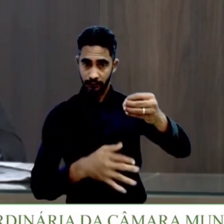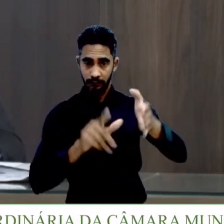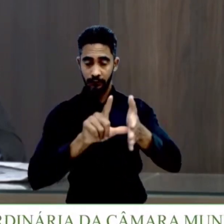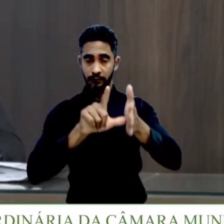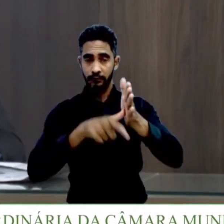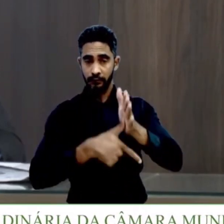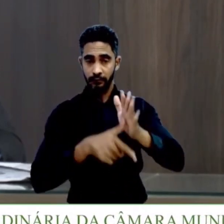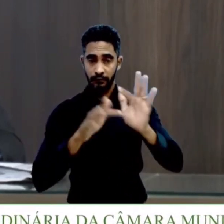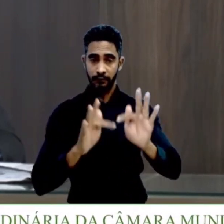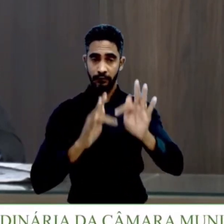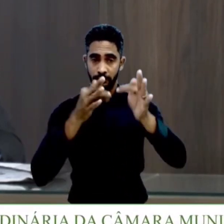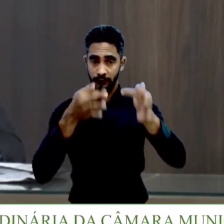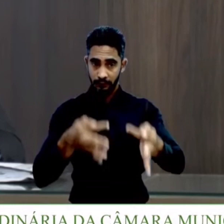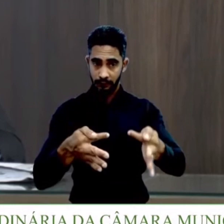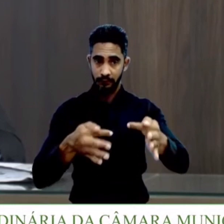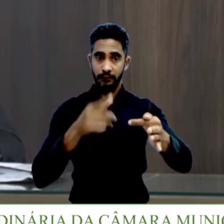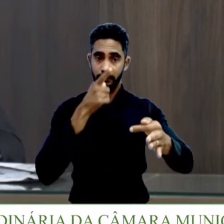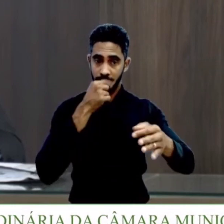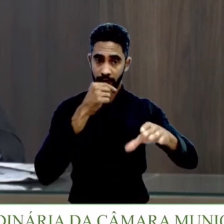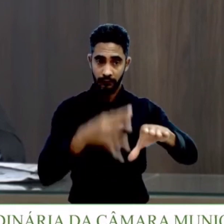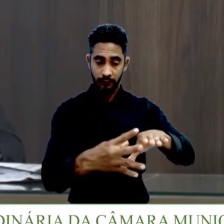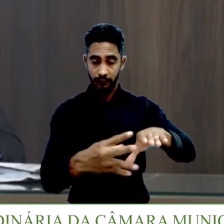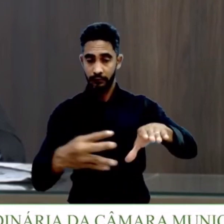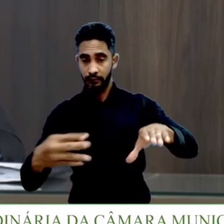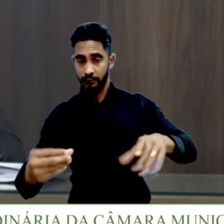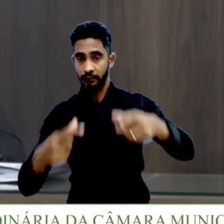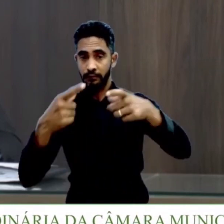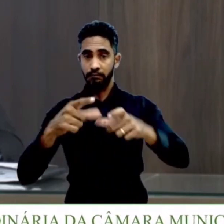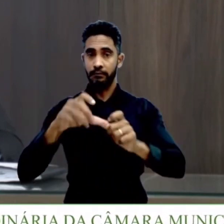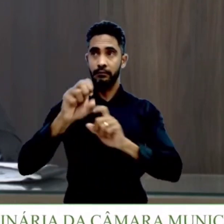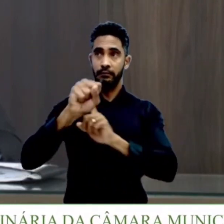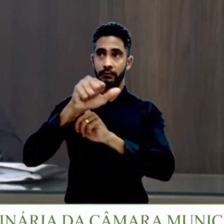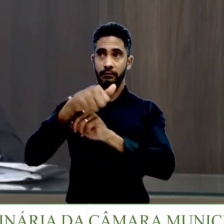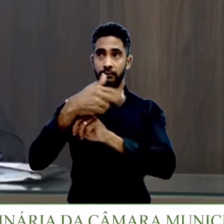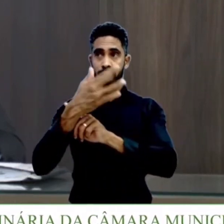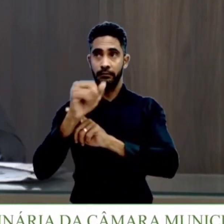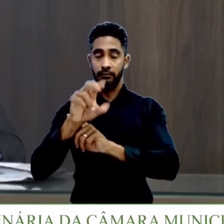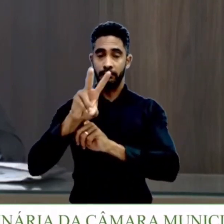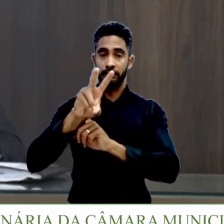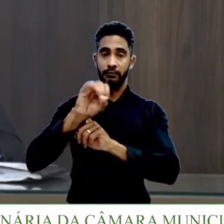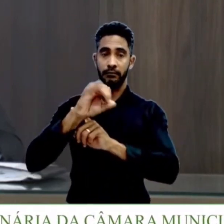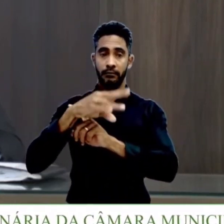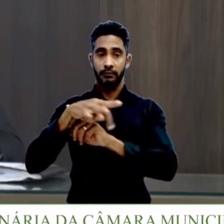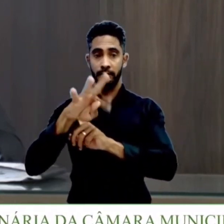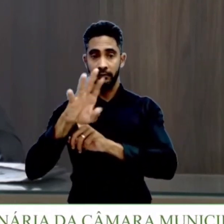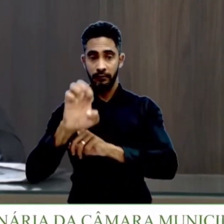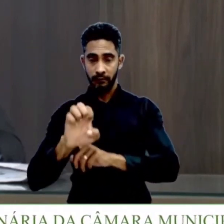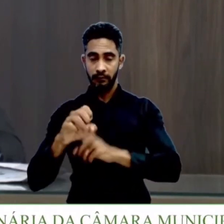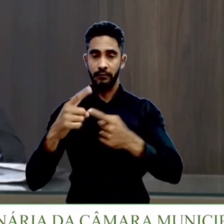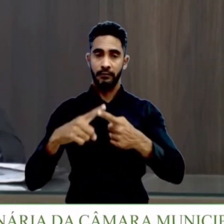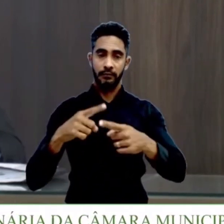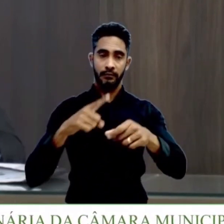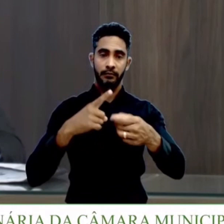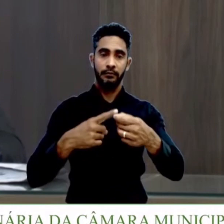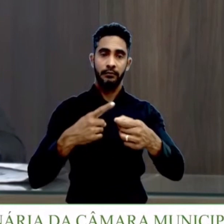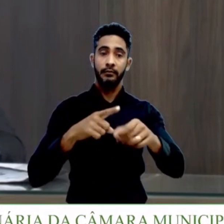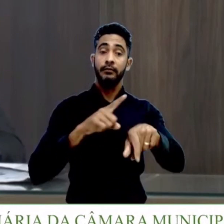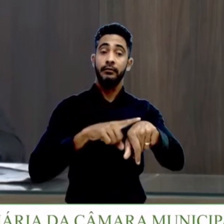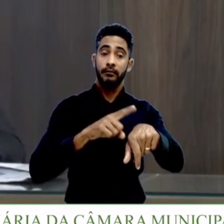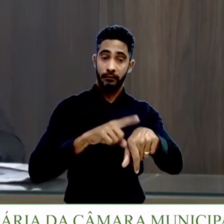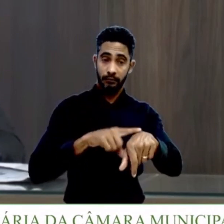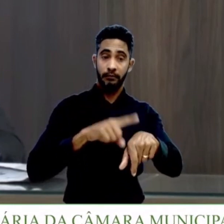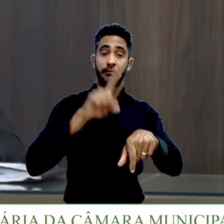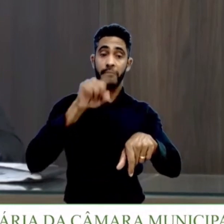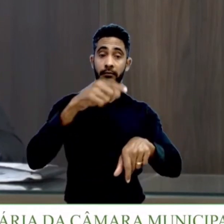na conclusão da obra de drenagem e pavimentação do bairro São Vicente, cujo prazo de execução seria 120 dias